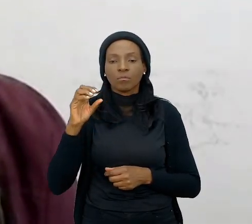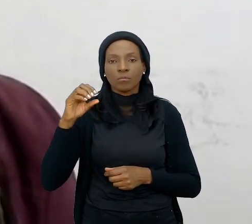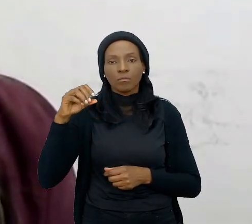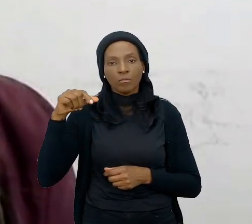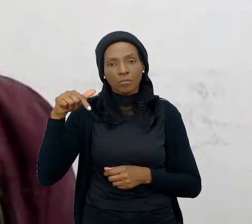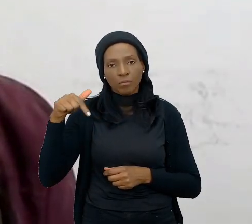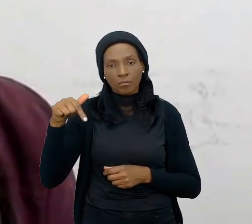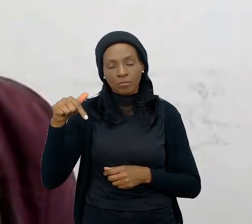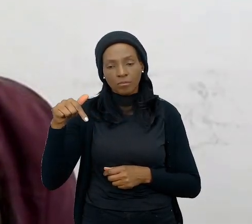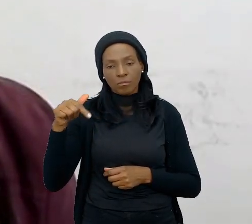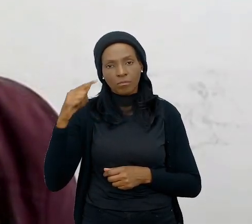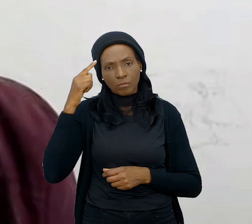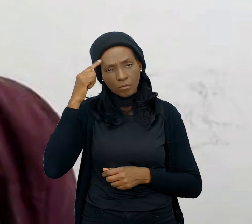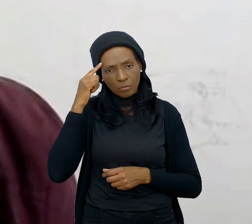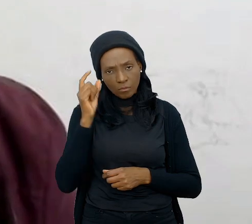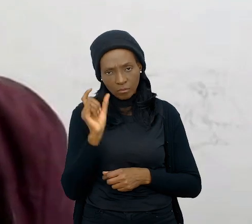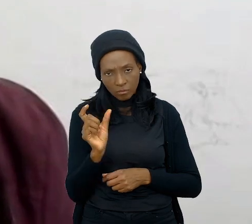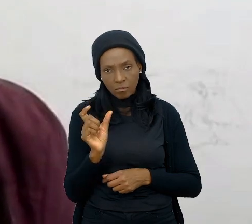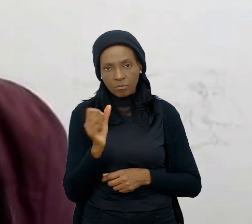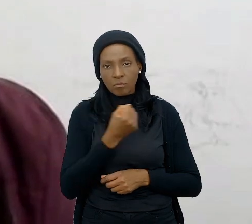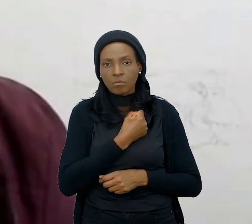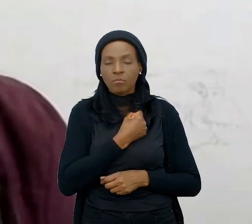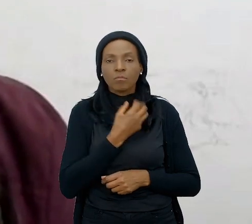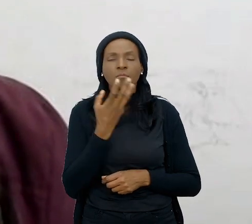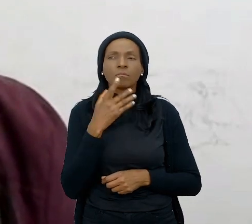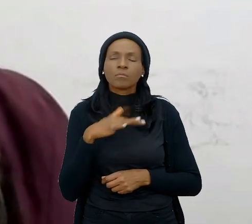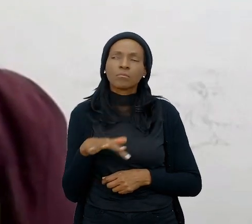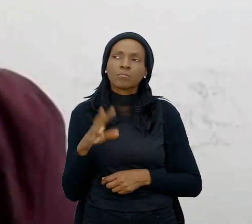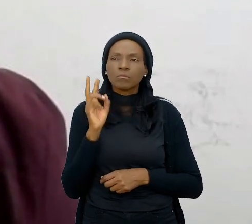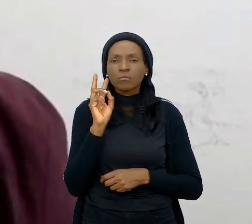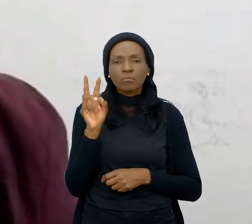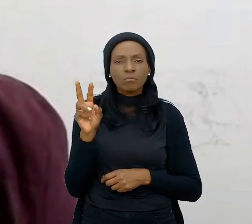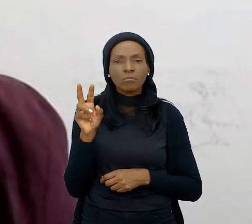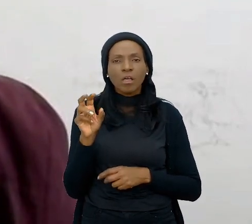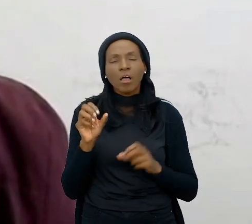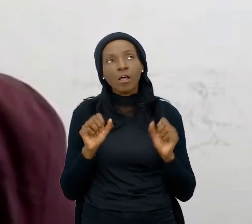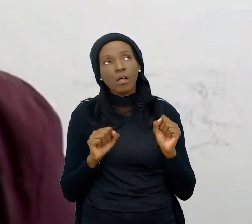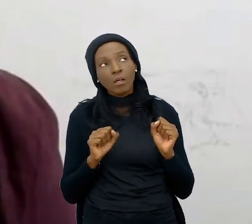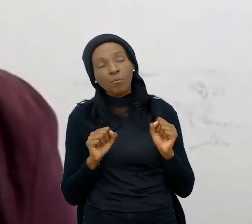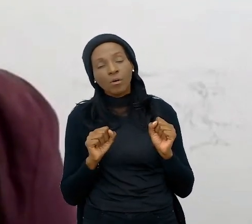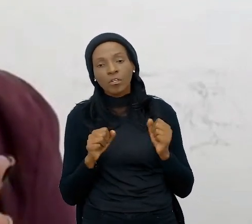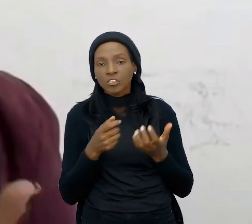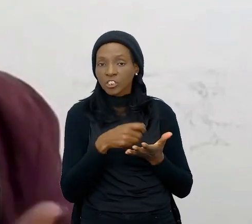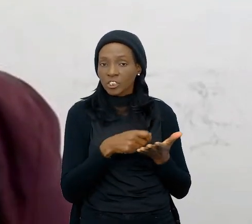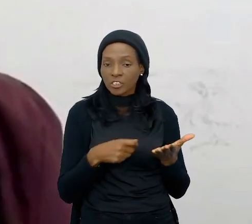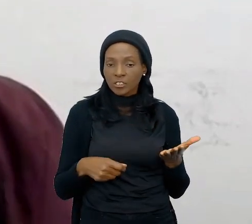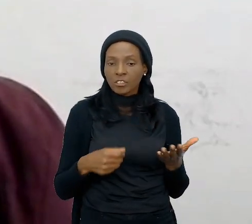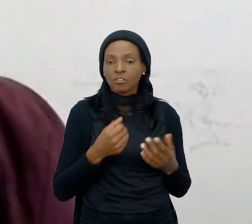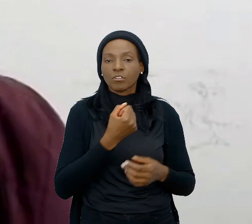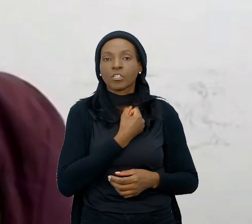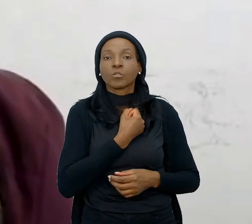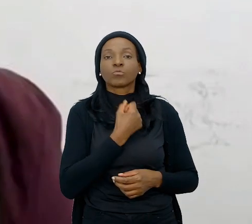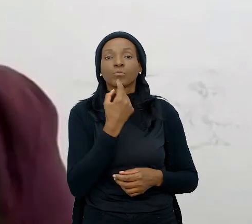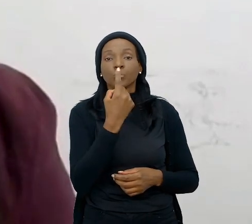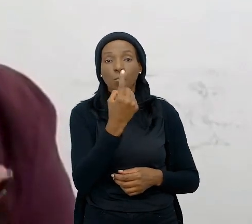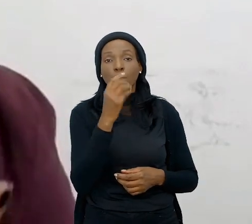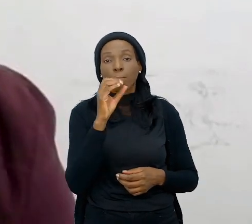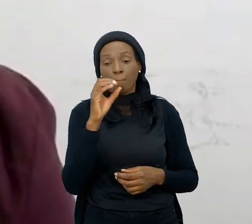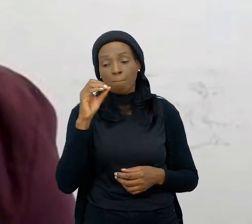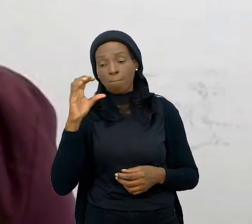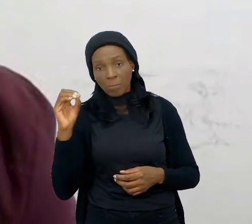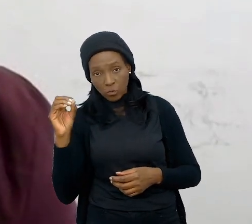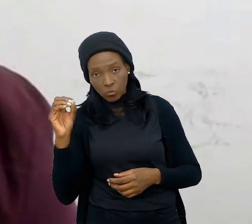1587. Pensando nesse número aí, as crianças poderiam representar com o número 1000, com